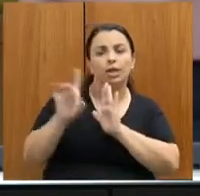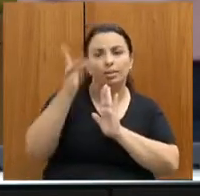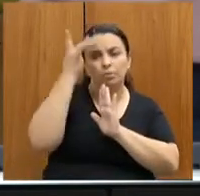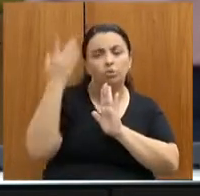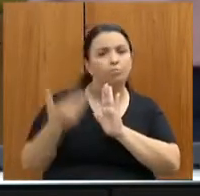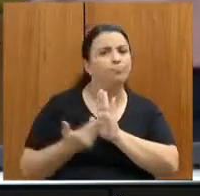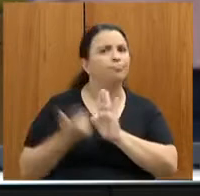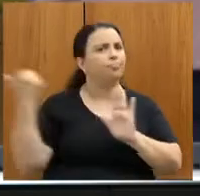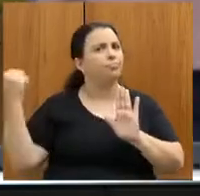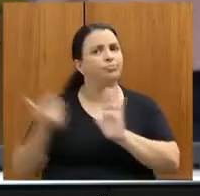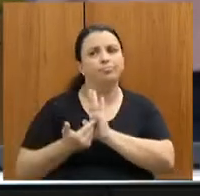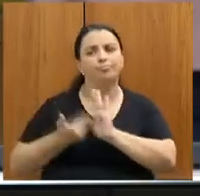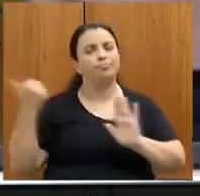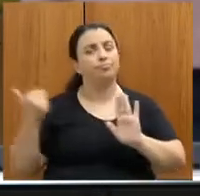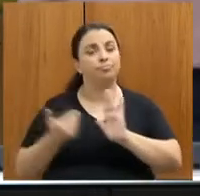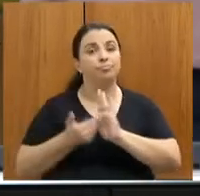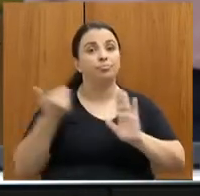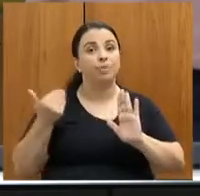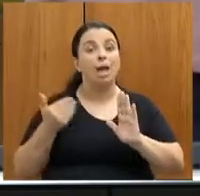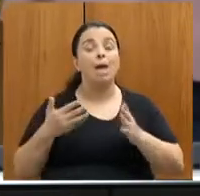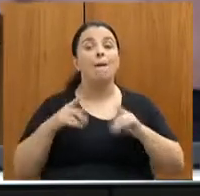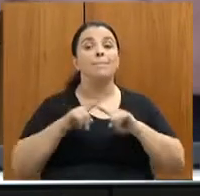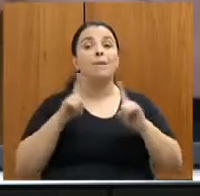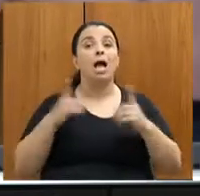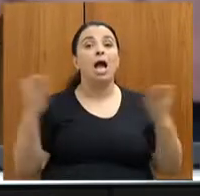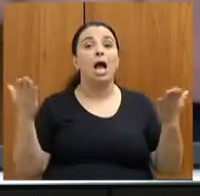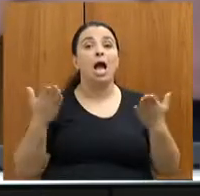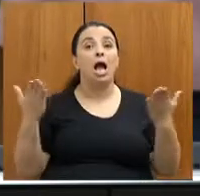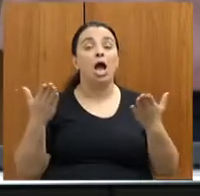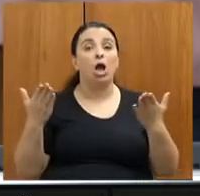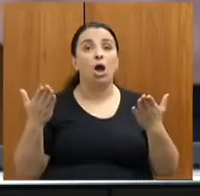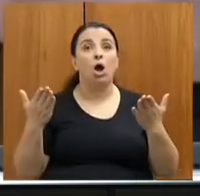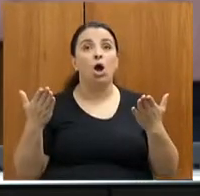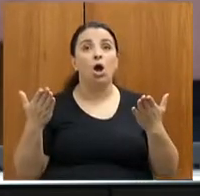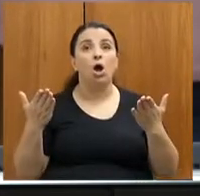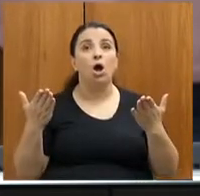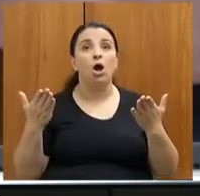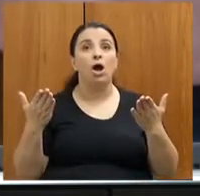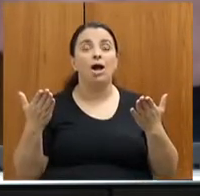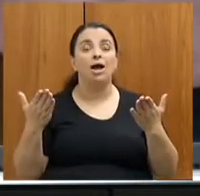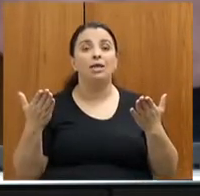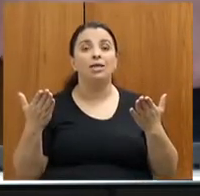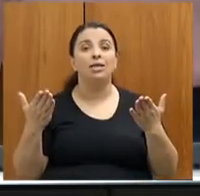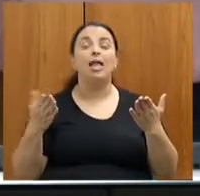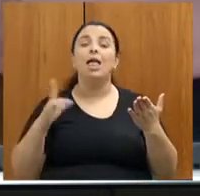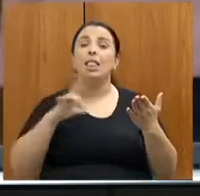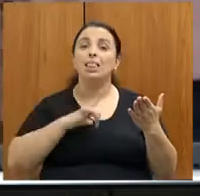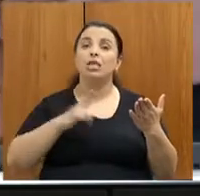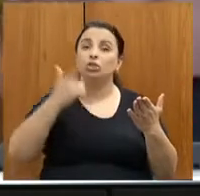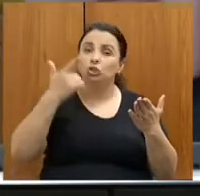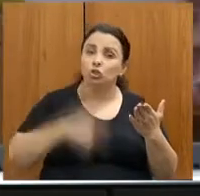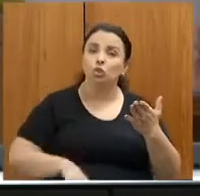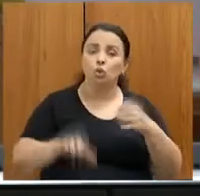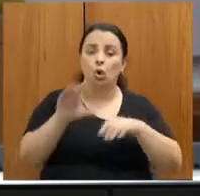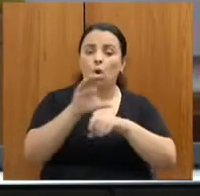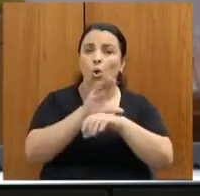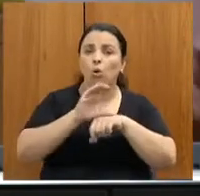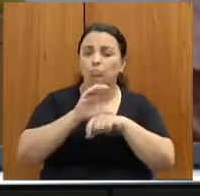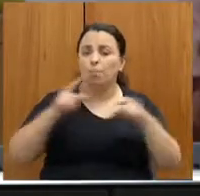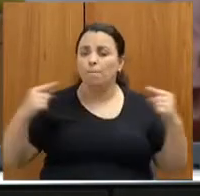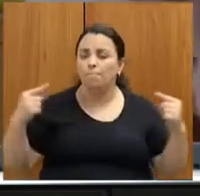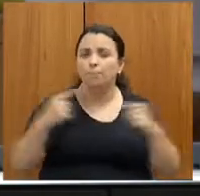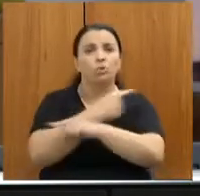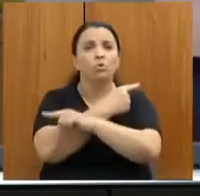agora após tanto tempo vem a sua inconstitucionalidade o governo assume também se compromisso na